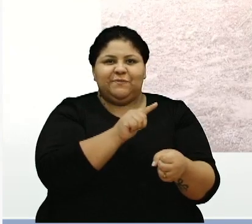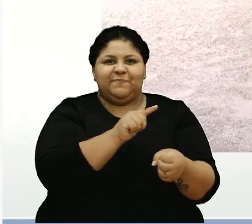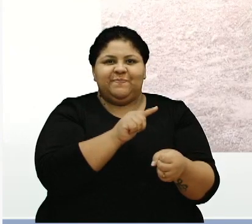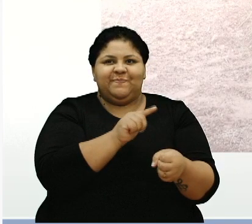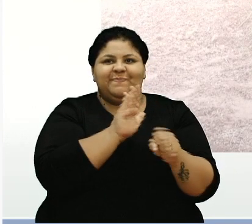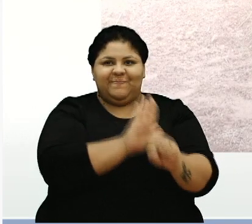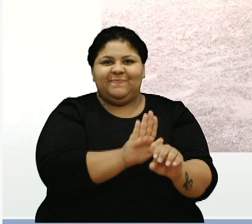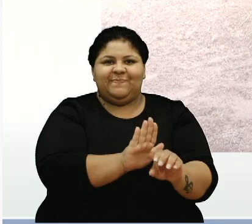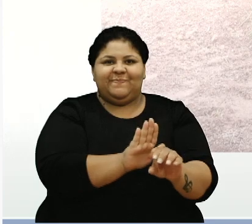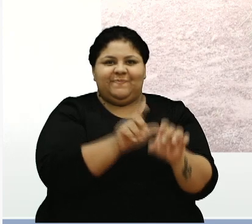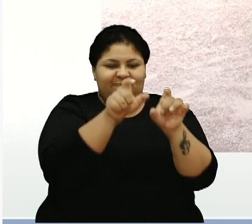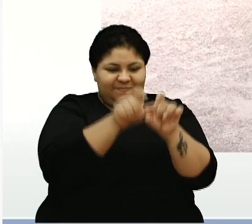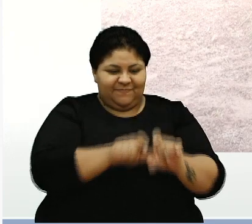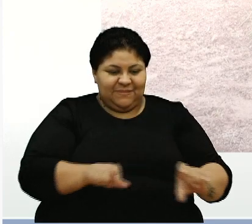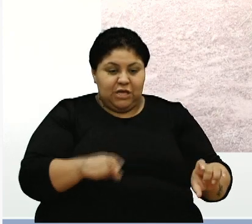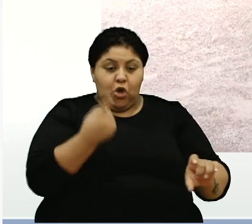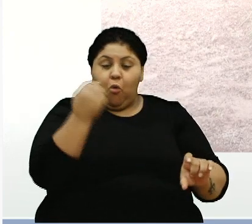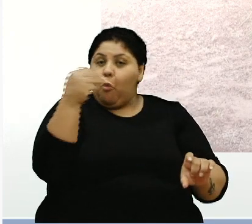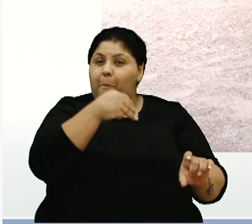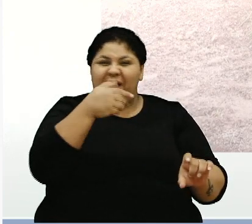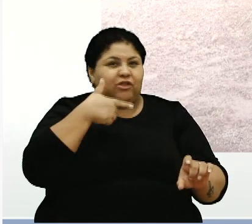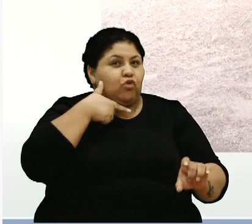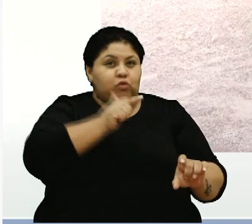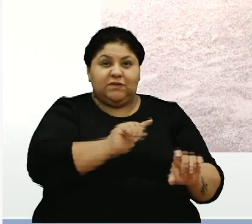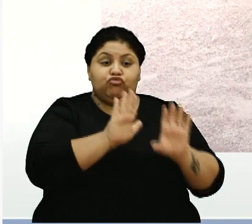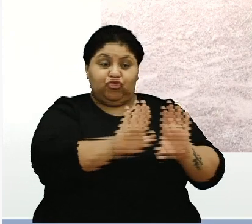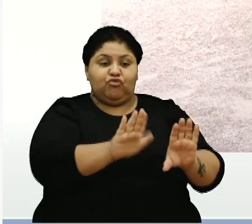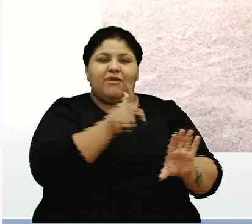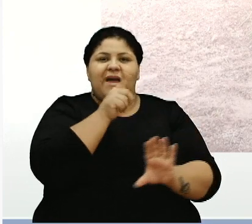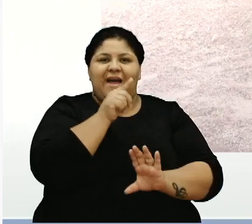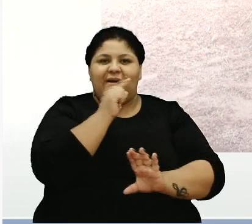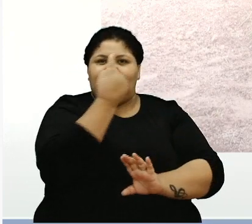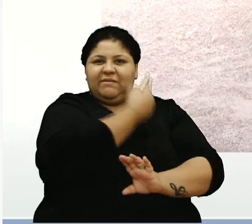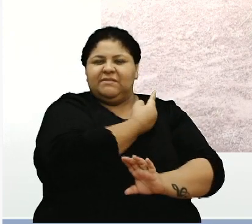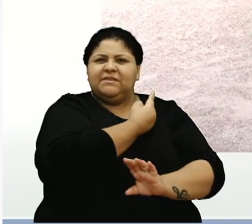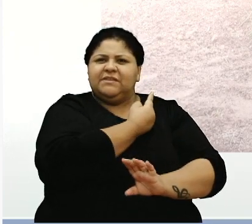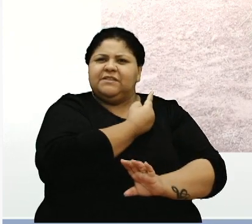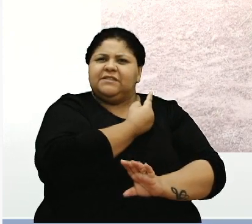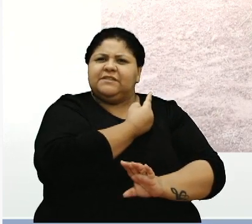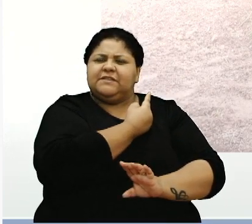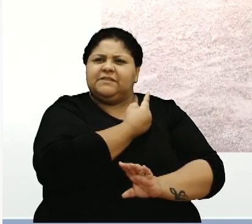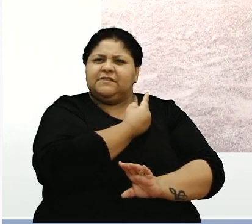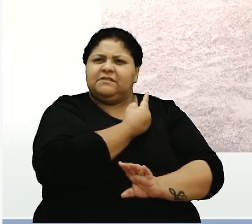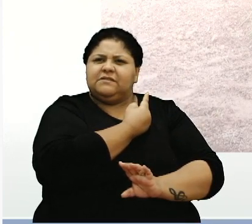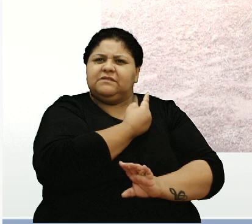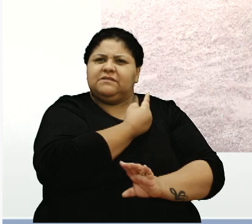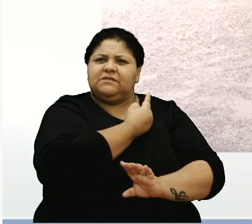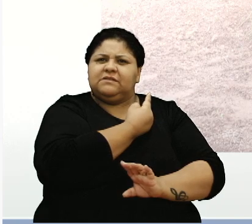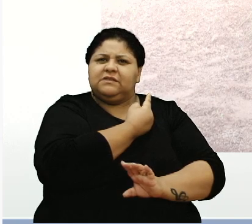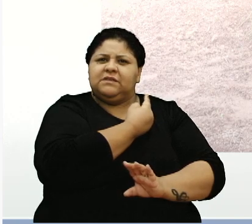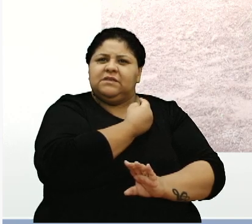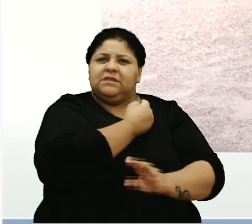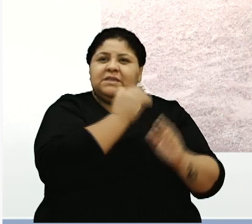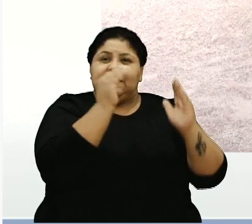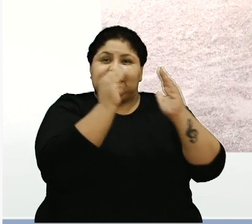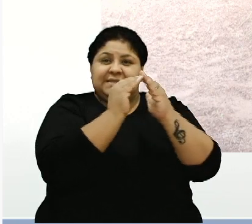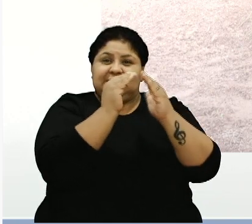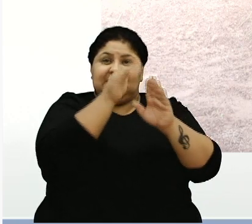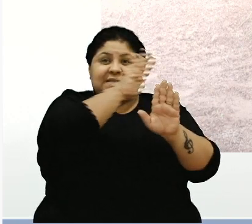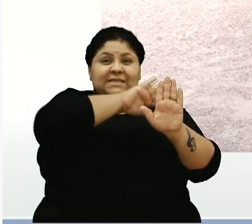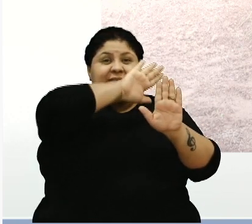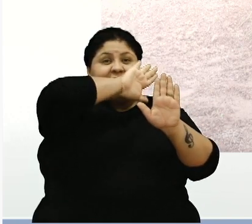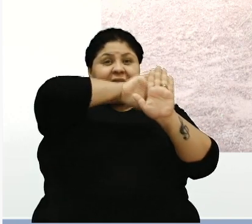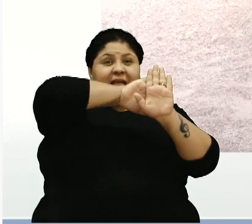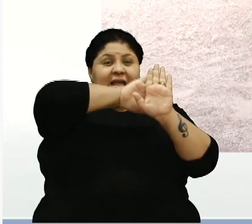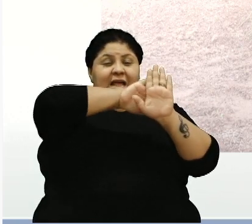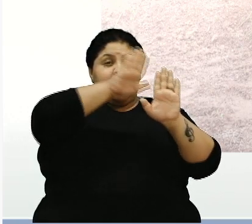de aproximadamente 1 metro não venceu. Essa imagem que dá para visualizar, essas casas atrás, aproximadamente